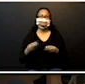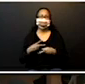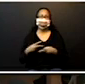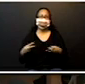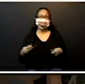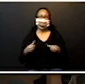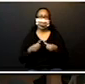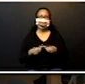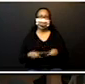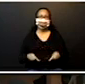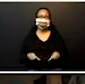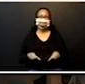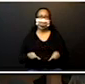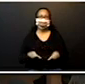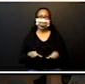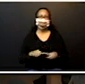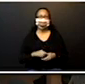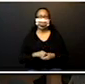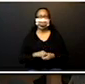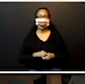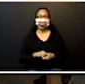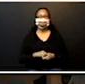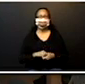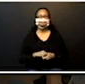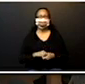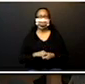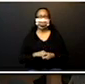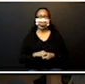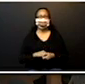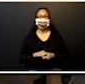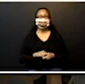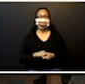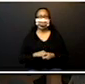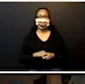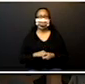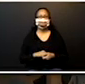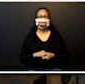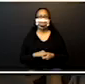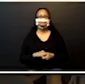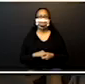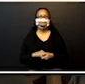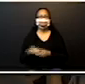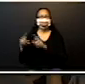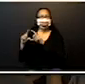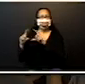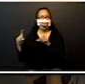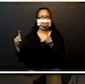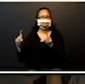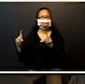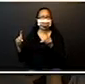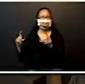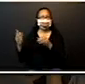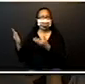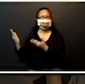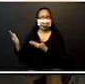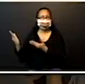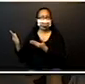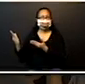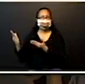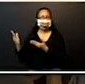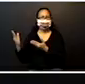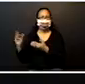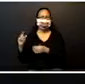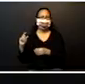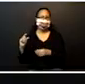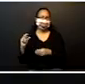tá certo? Então, tem uma definiçãozinha que eu coloquei para vocês aqui, um pouquinho diferente do